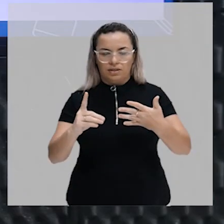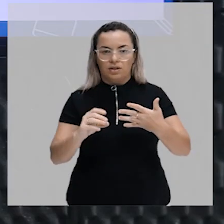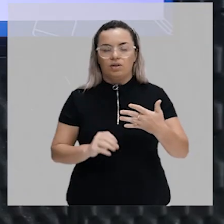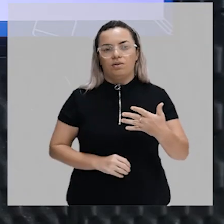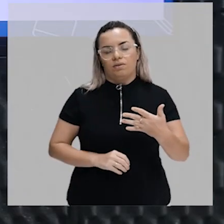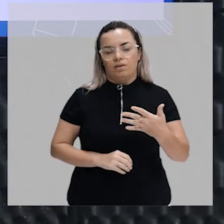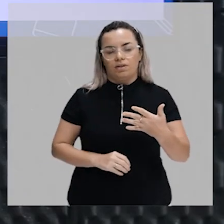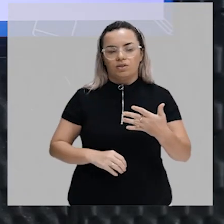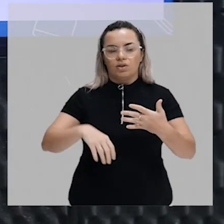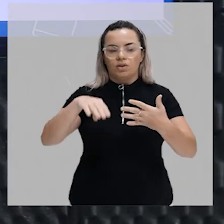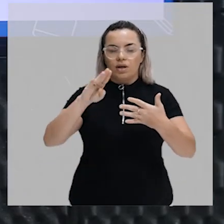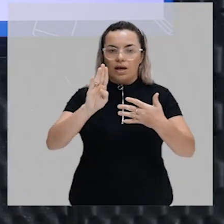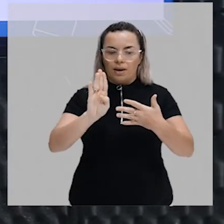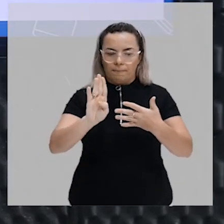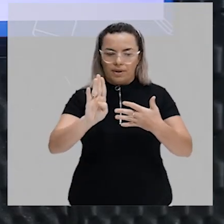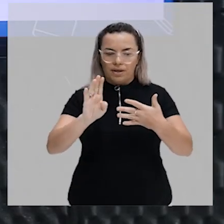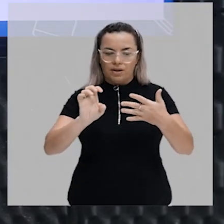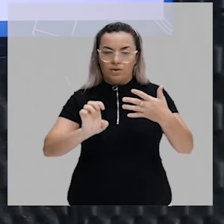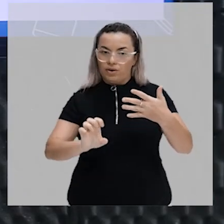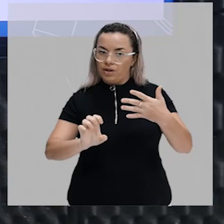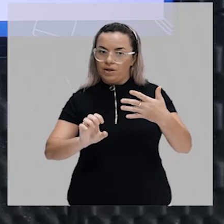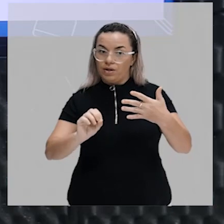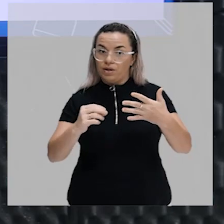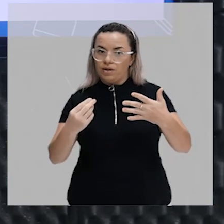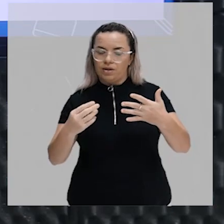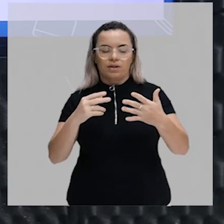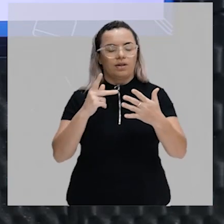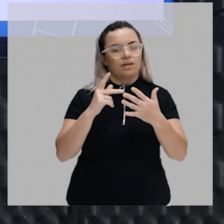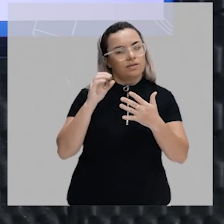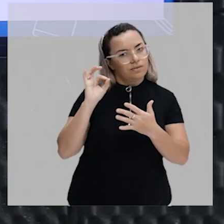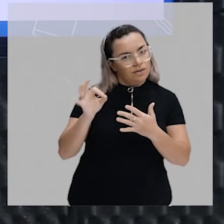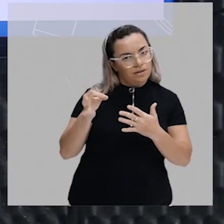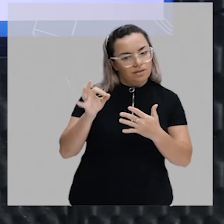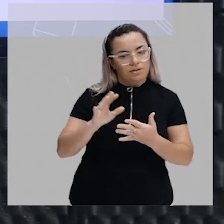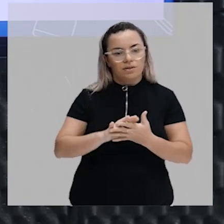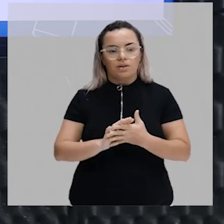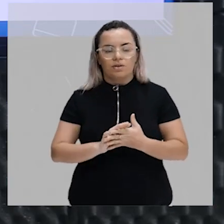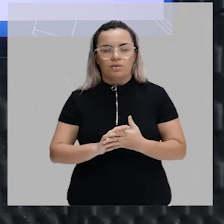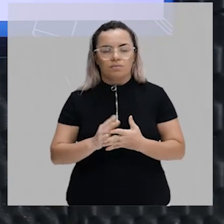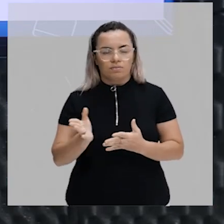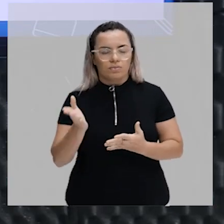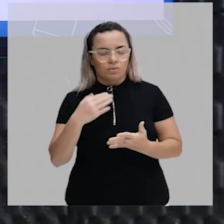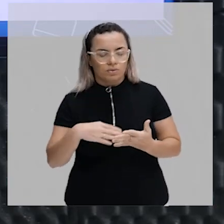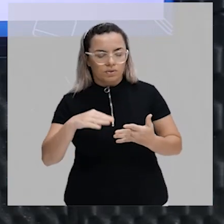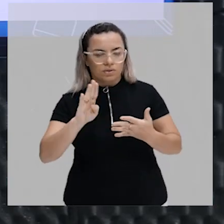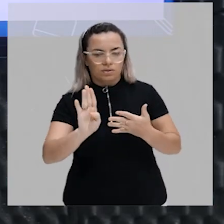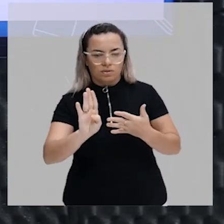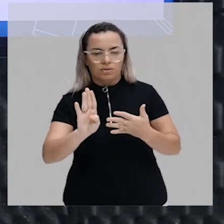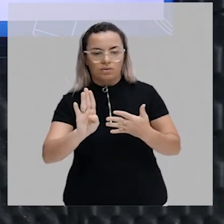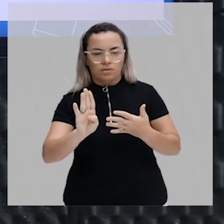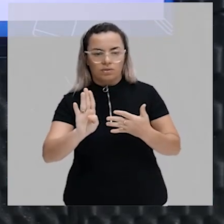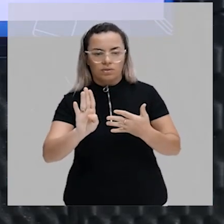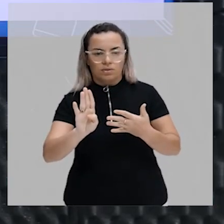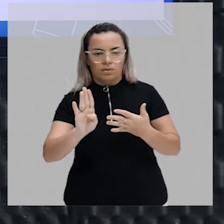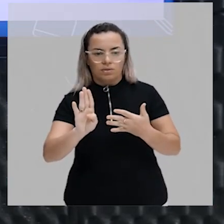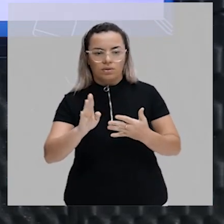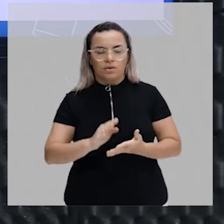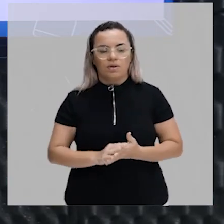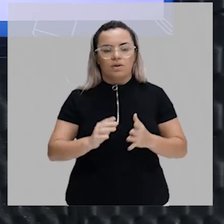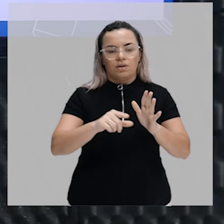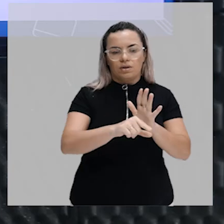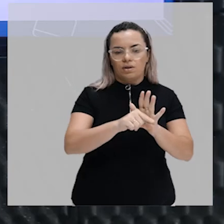letra B e letra E, para completar aqui. Vamos ver se pode ser a letra B. As estrofes anteriores,